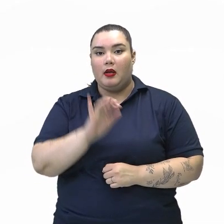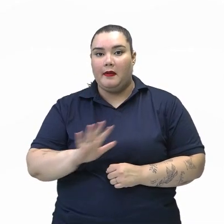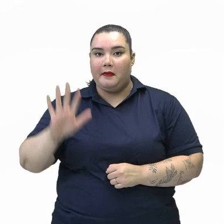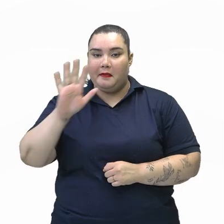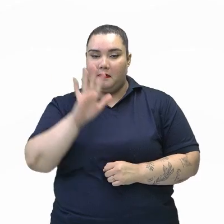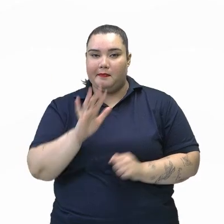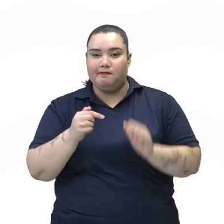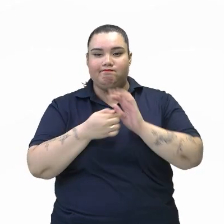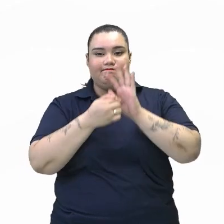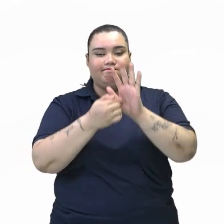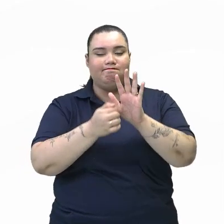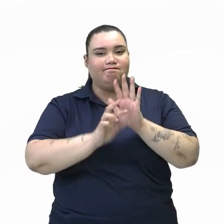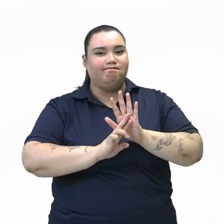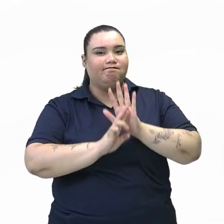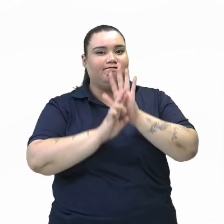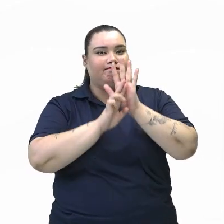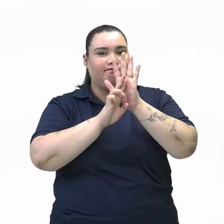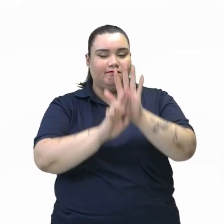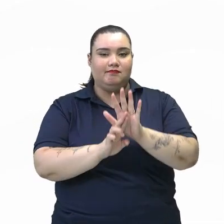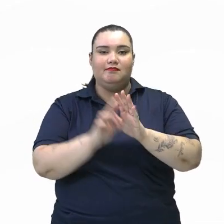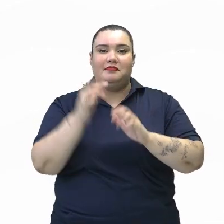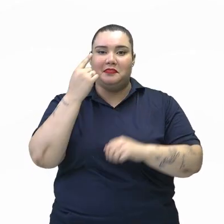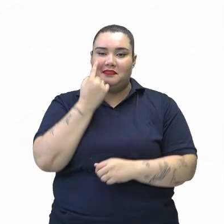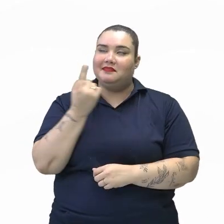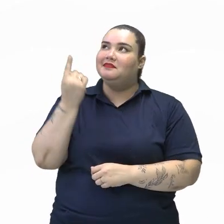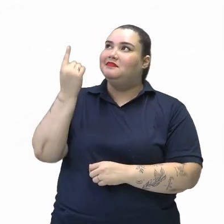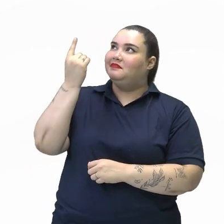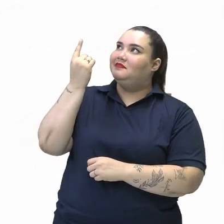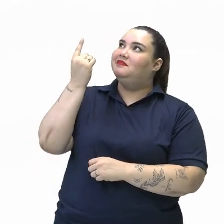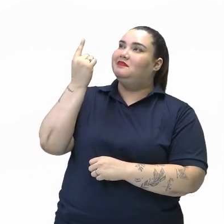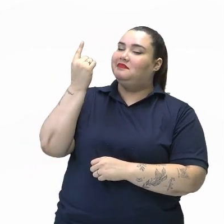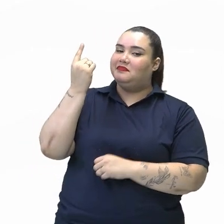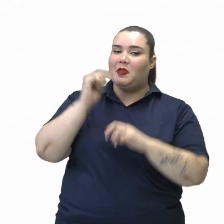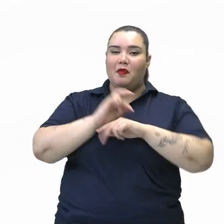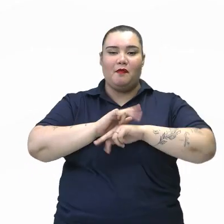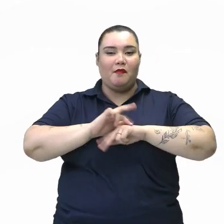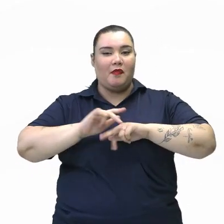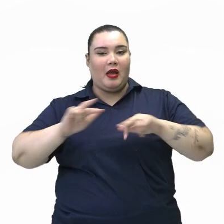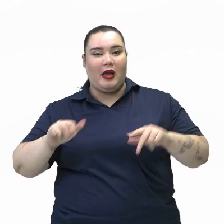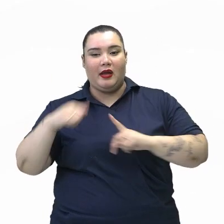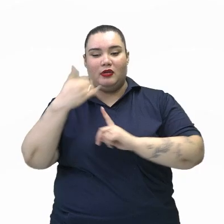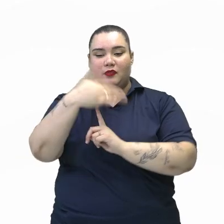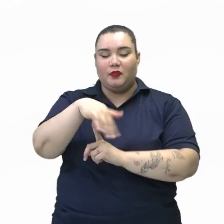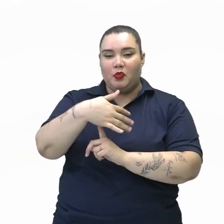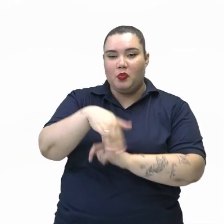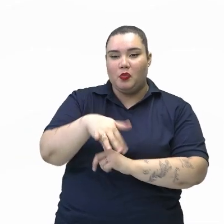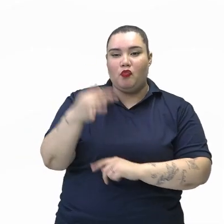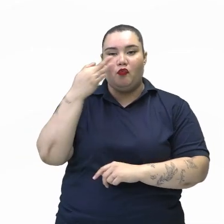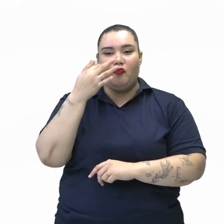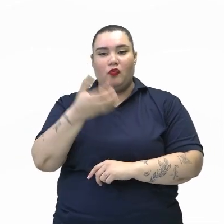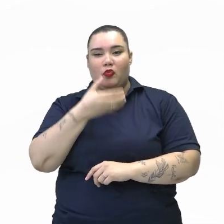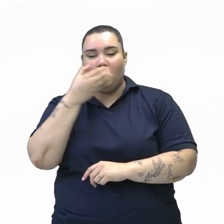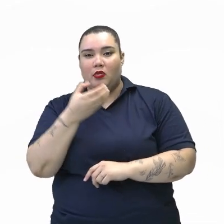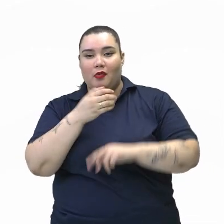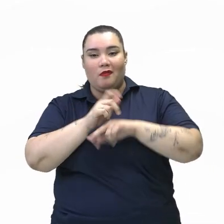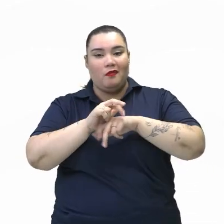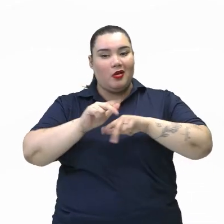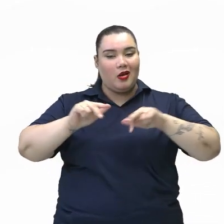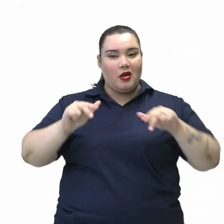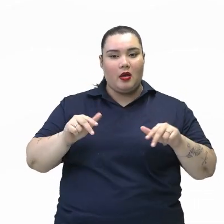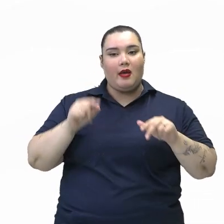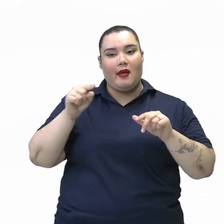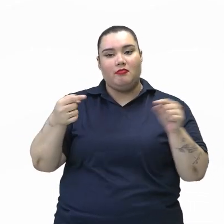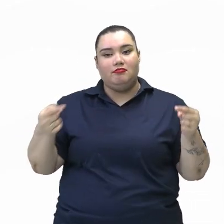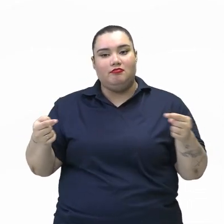imagem bem representativa aí de legumes, de verduras, ou seja, de partes das plantas que